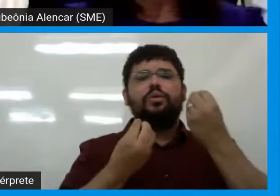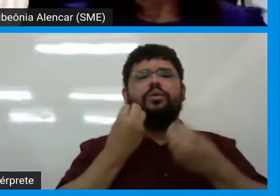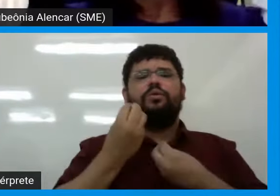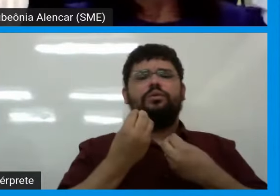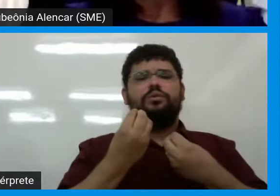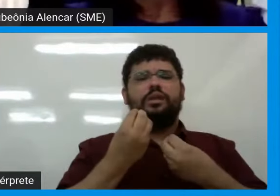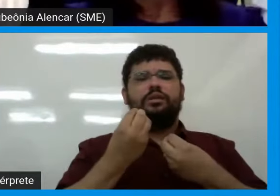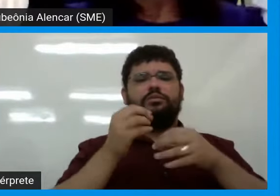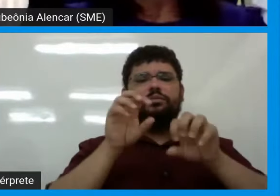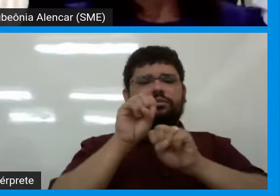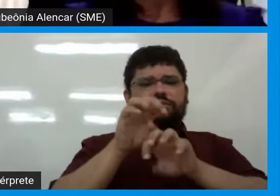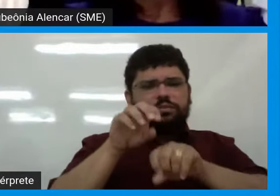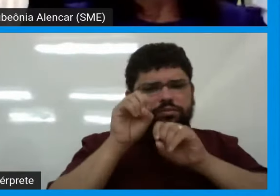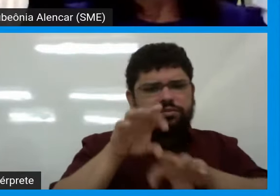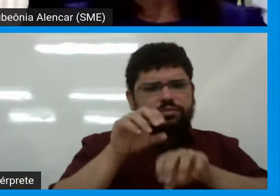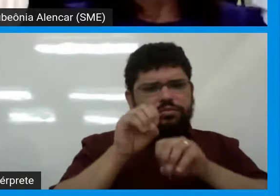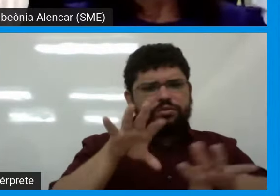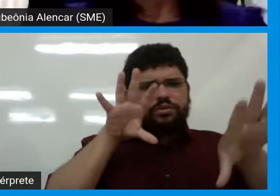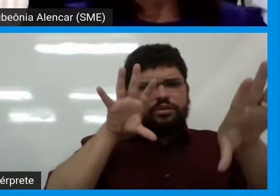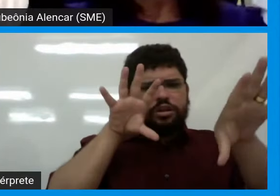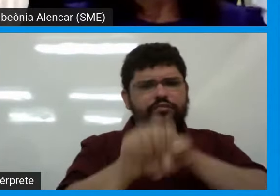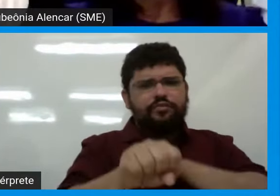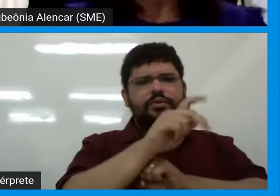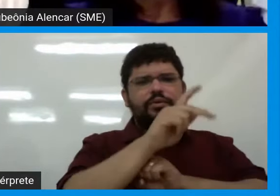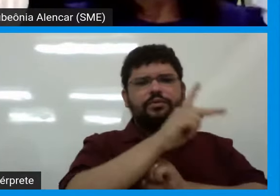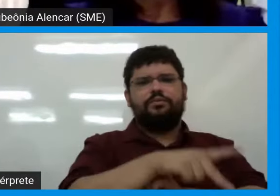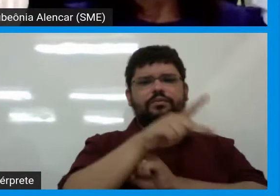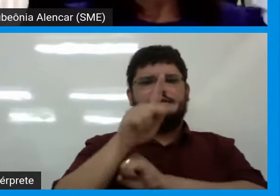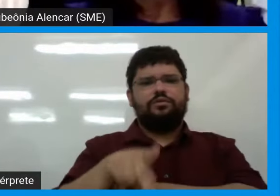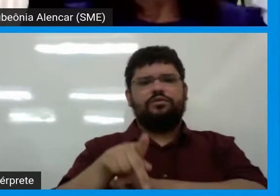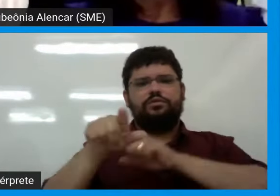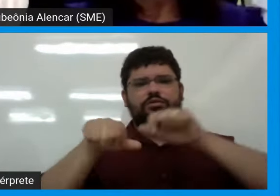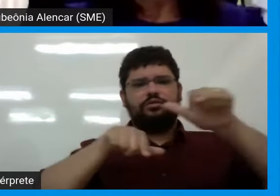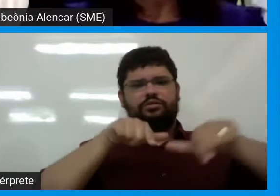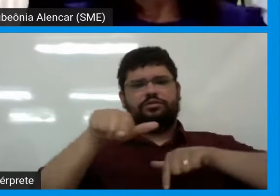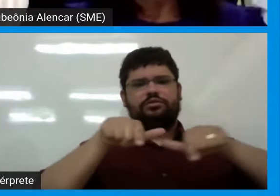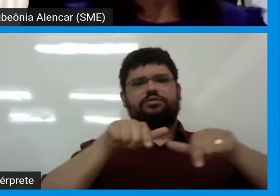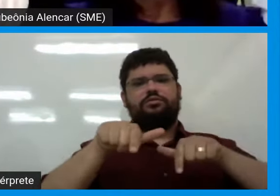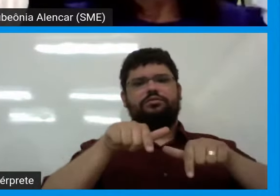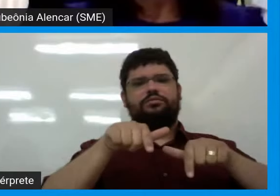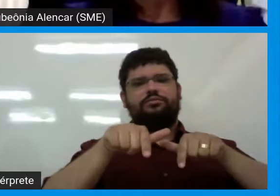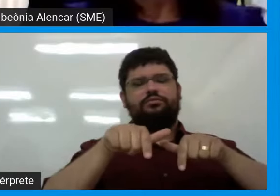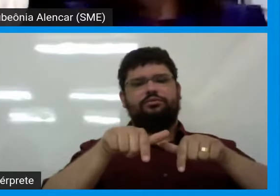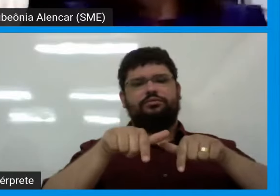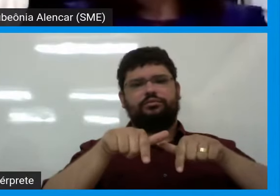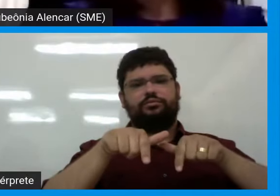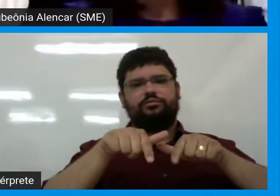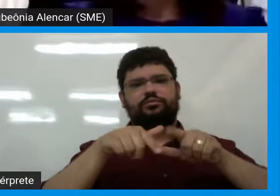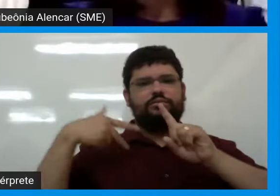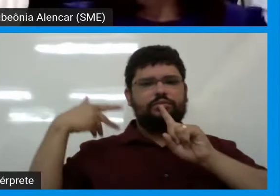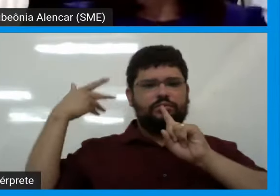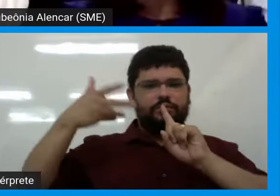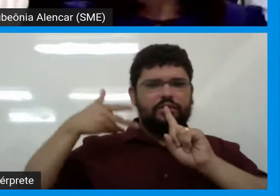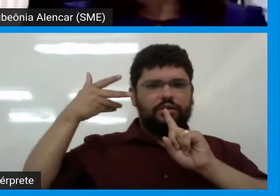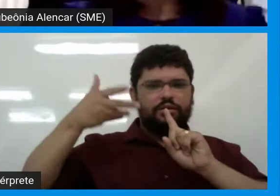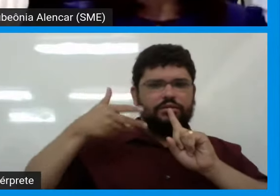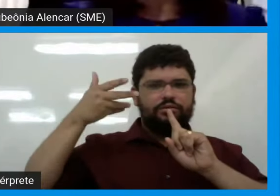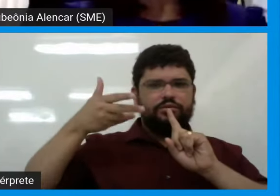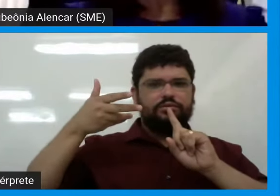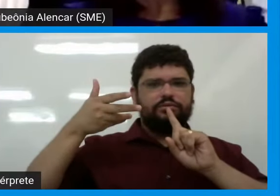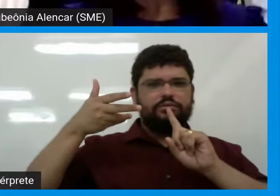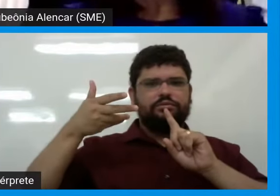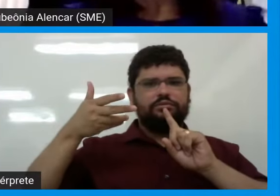em formarmos uma grande rede em prol da educação em Mossoró. Este evento, ele foi elaborado com